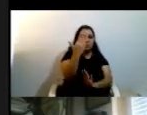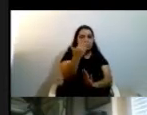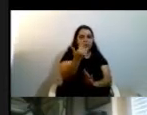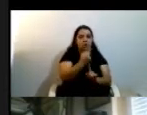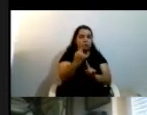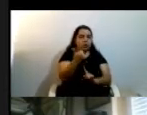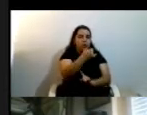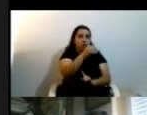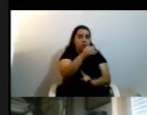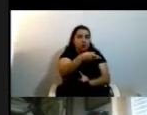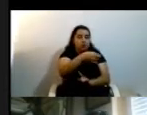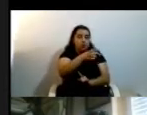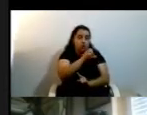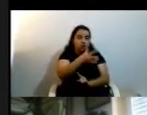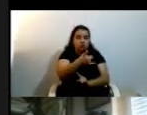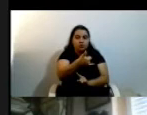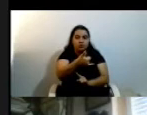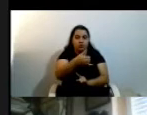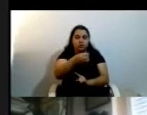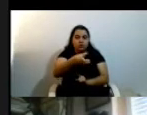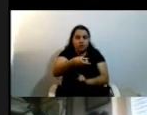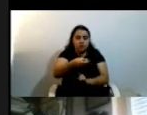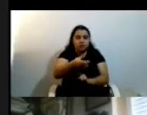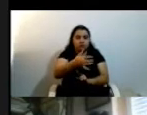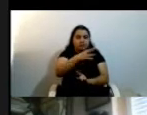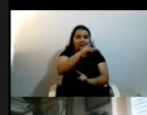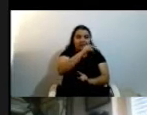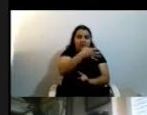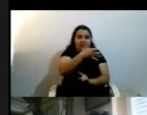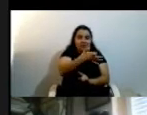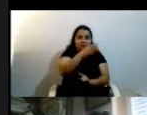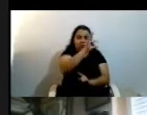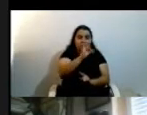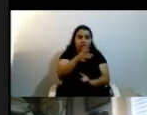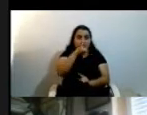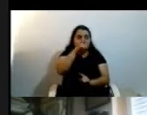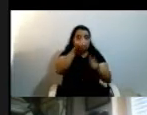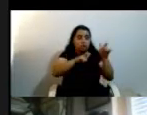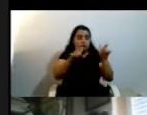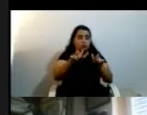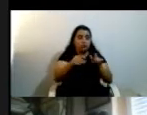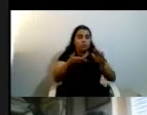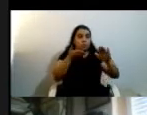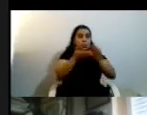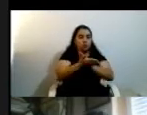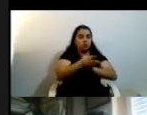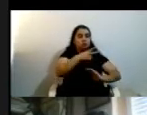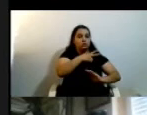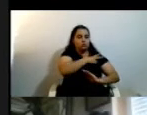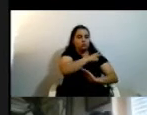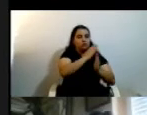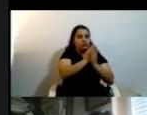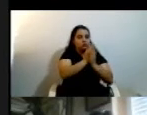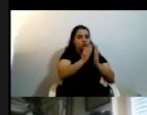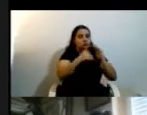existem 37% das pessoas com deficiência no nível superior. Portanto, há aqui uma realidade que contrasta. Importa, no entanto,